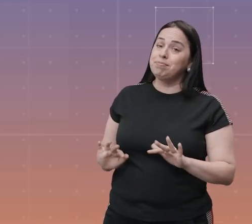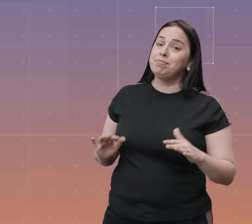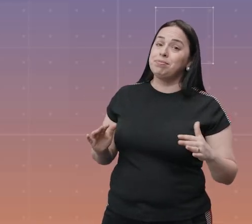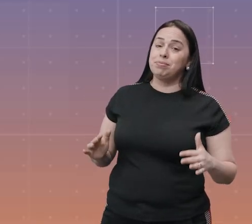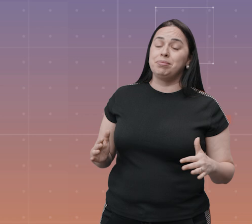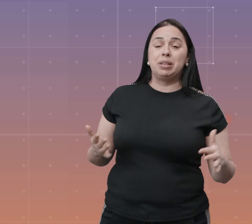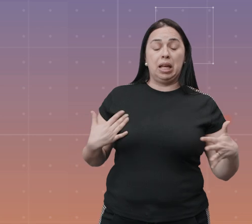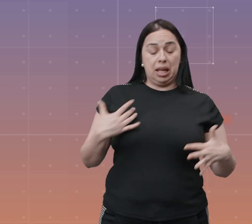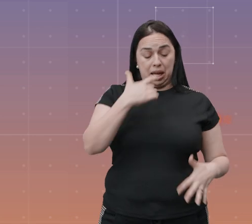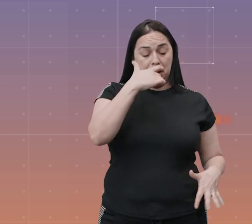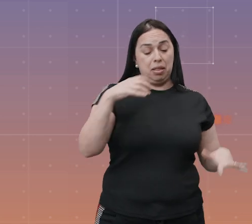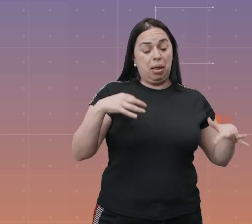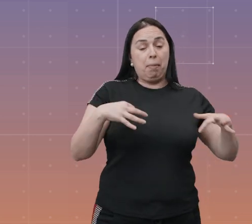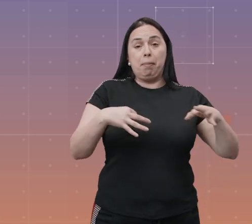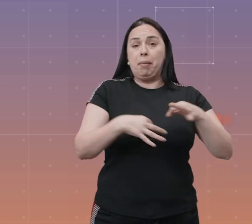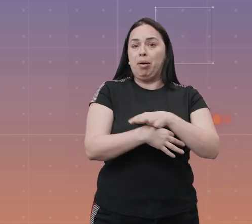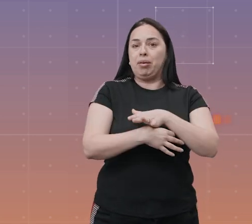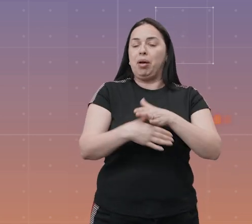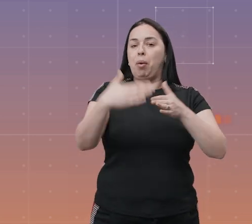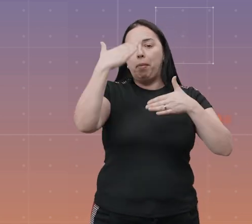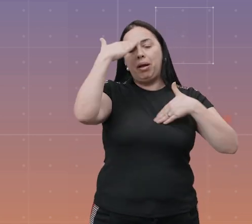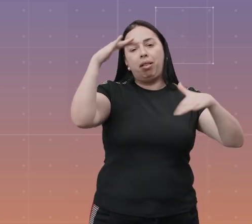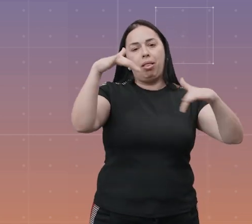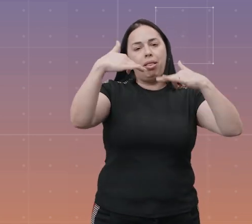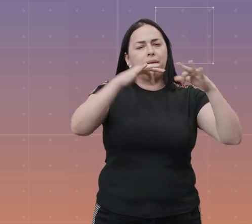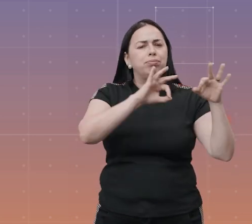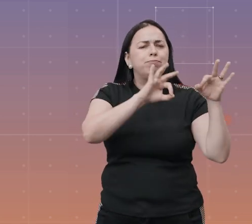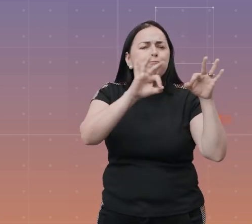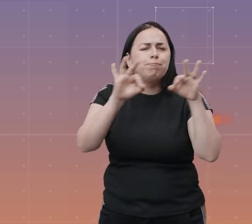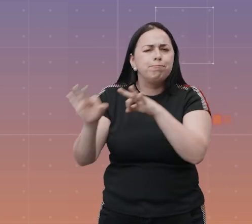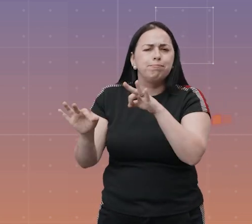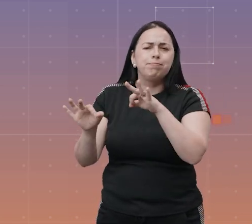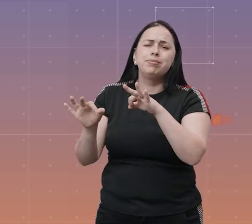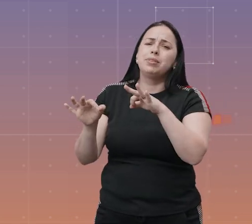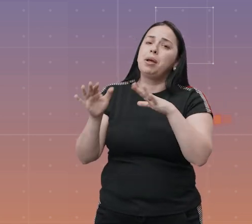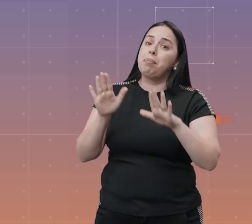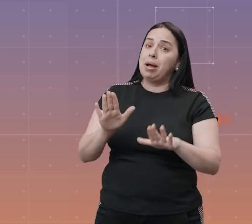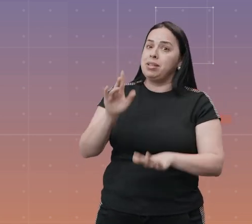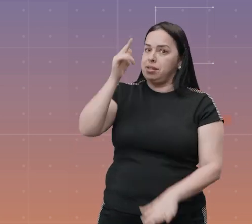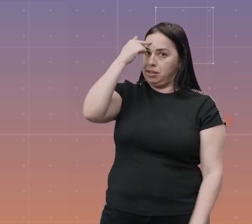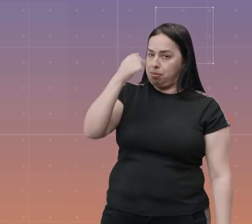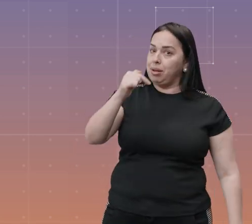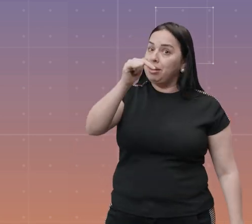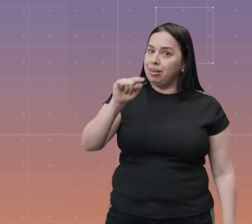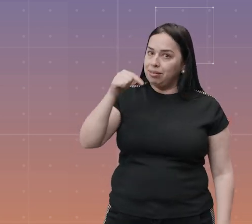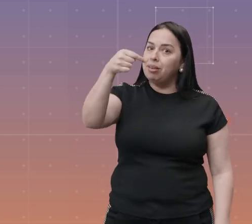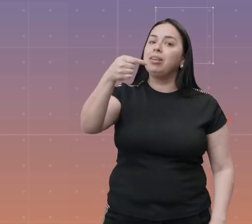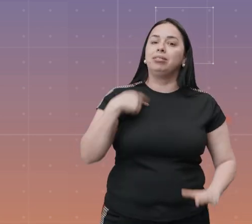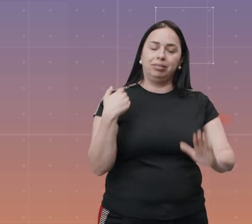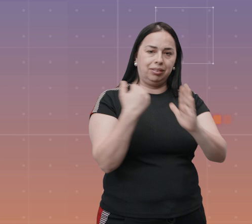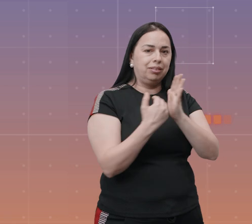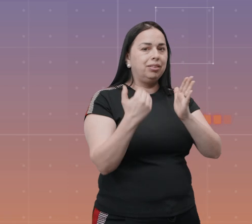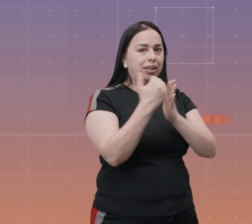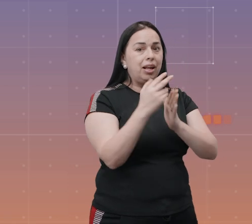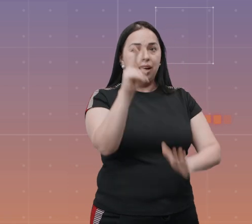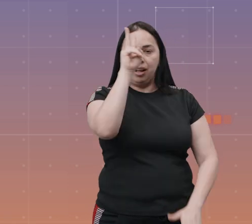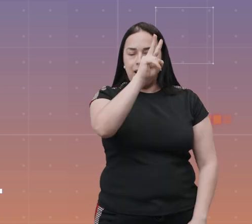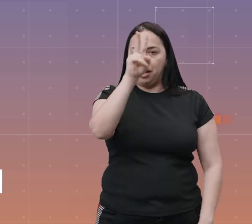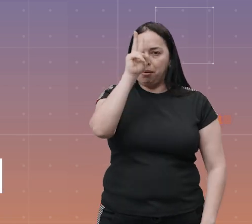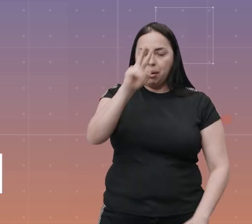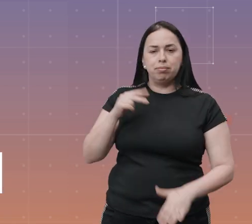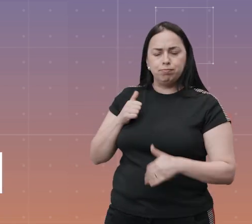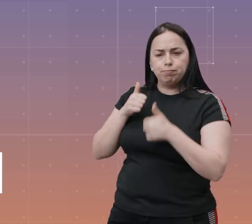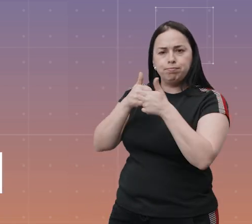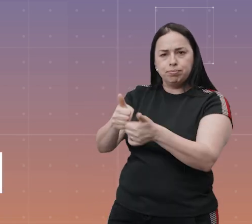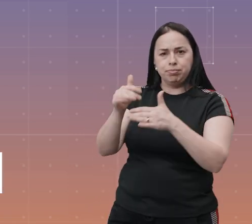retrospectiva 2024. Eu fico por aqui. Agradeço sua companhia durante toda essa semana. Mas semana que vem tem mais.